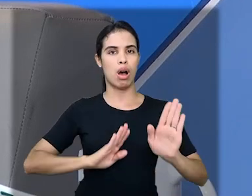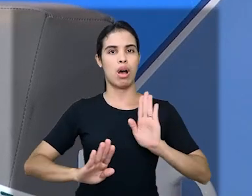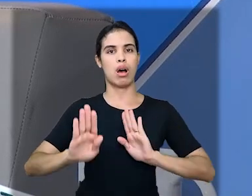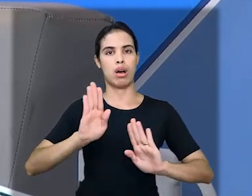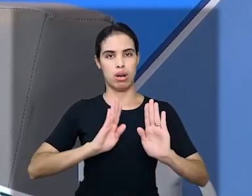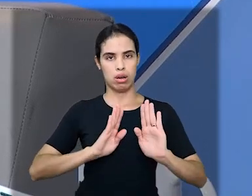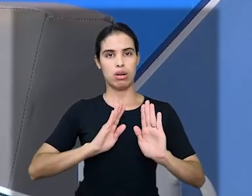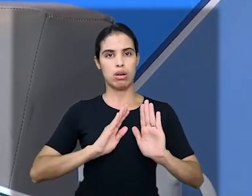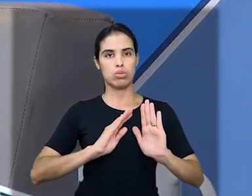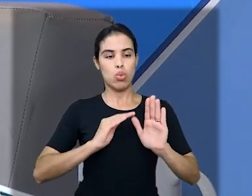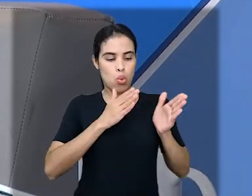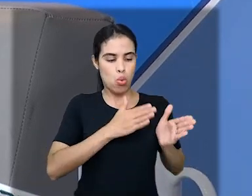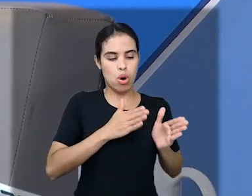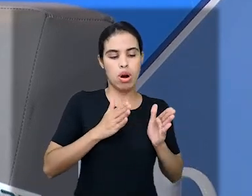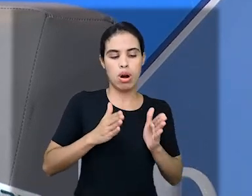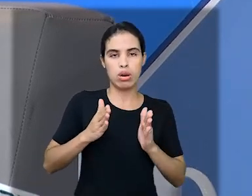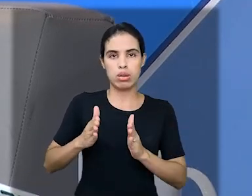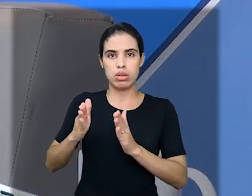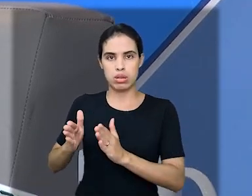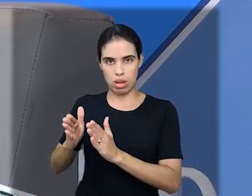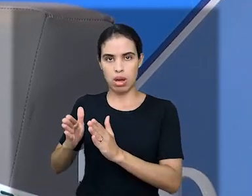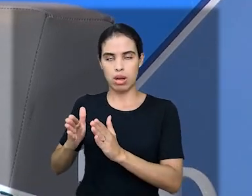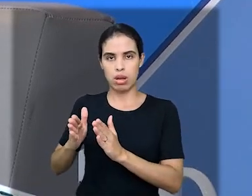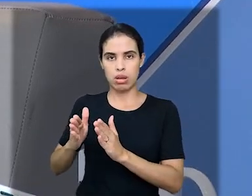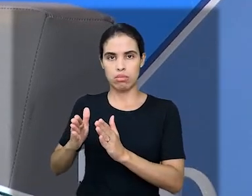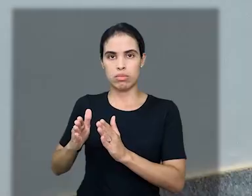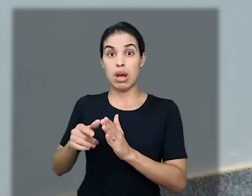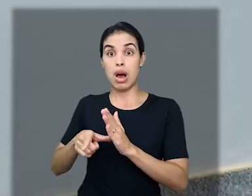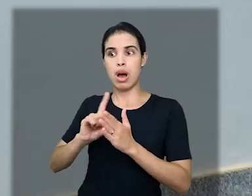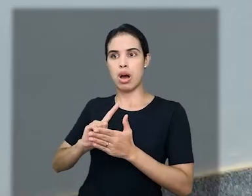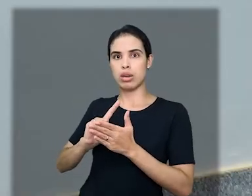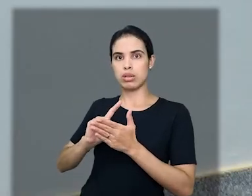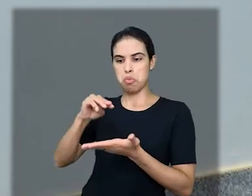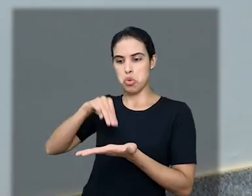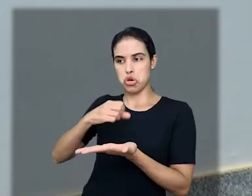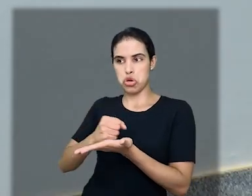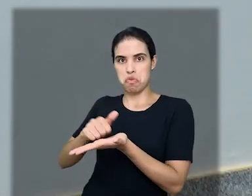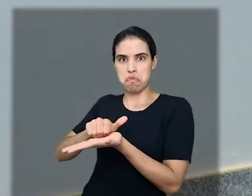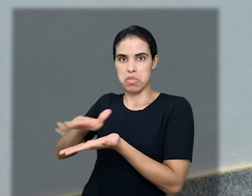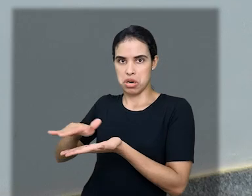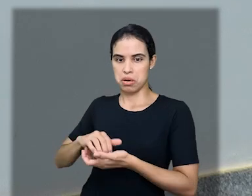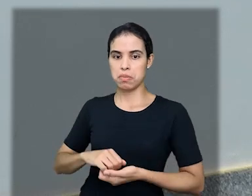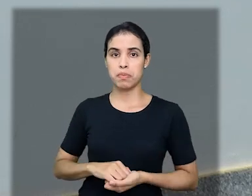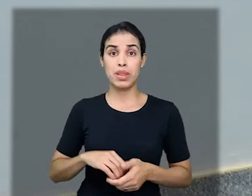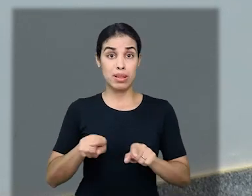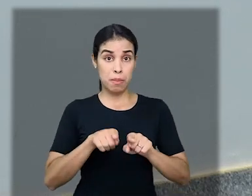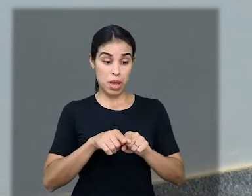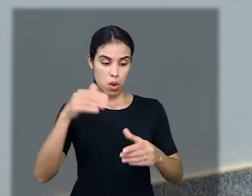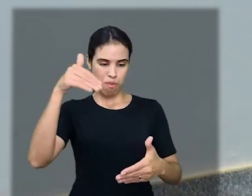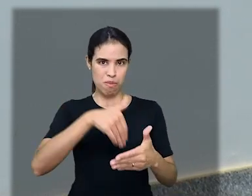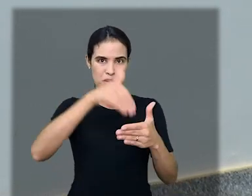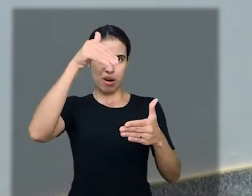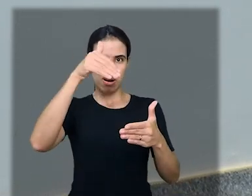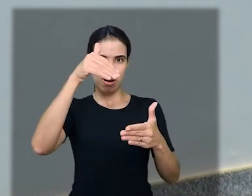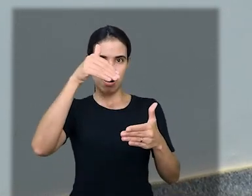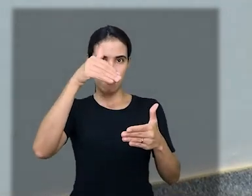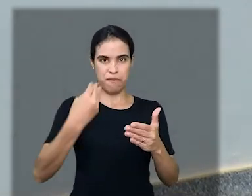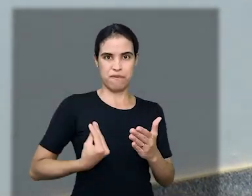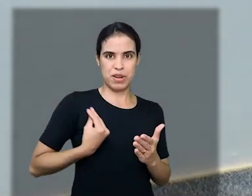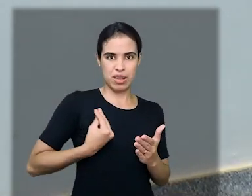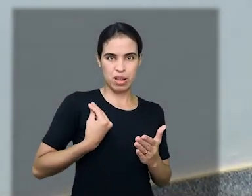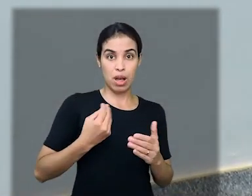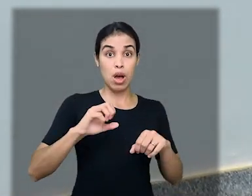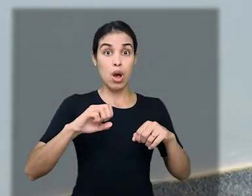essa cautela do empregador antes de aplicar a justa causa. E também tem essa questão da fraude do controle de ponto, né? Que também pode